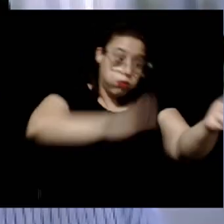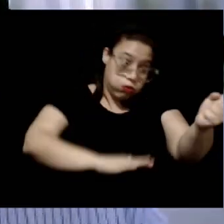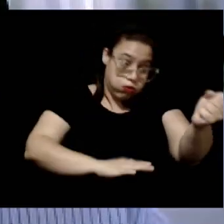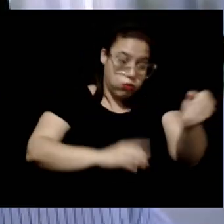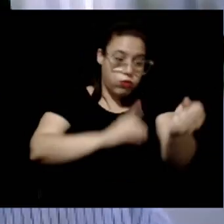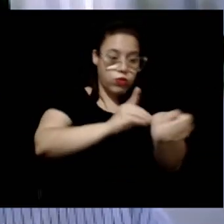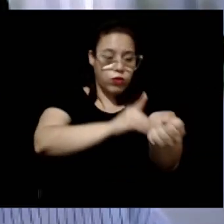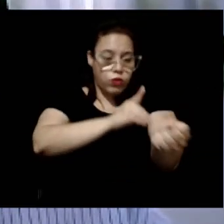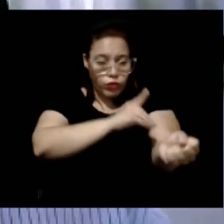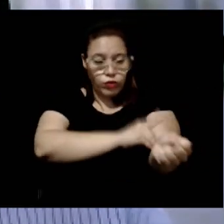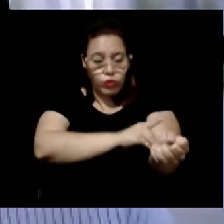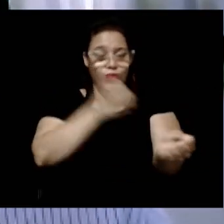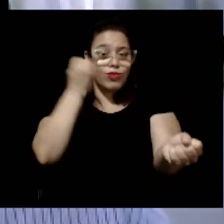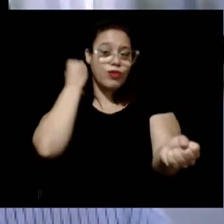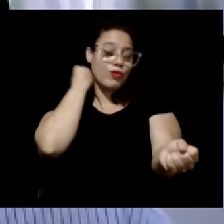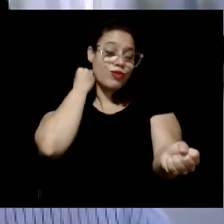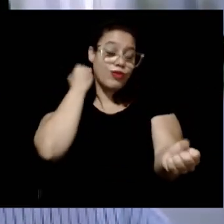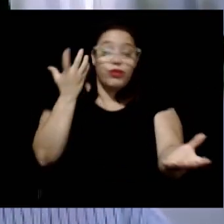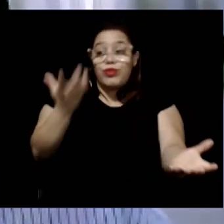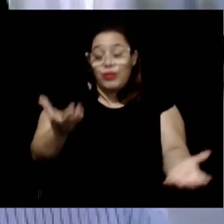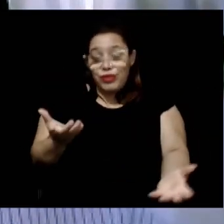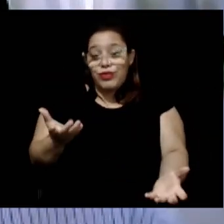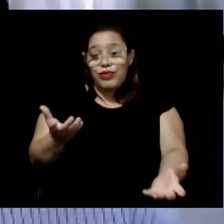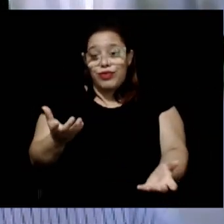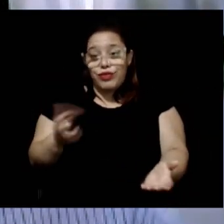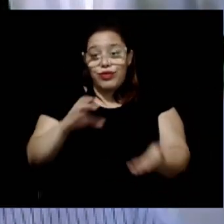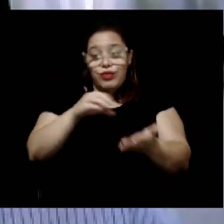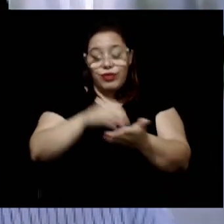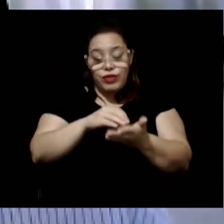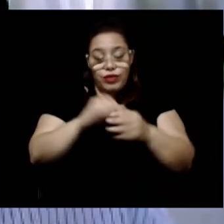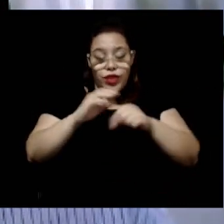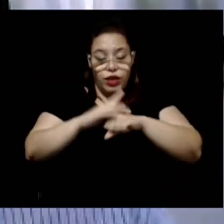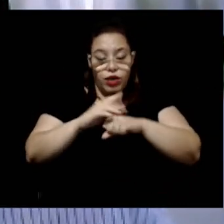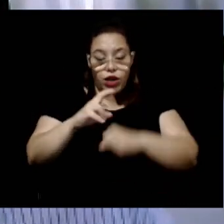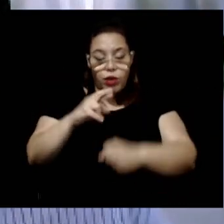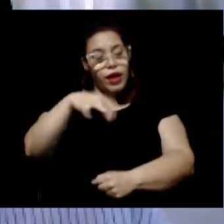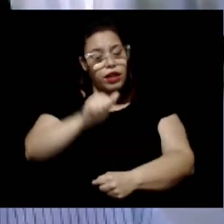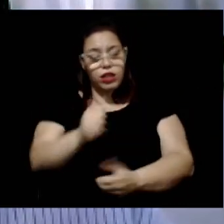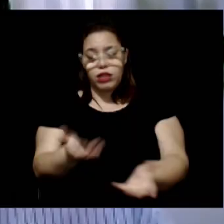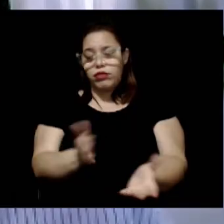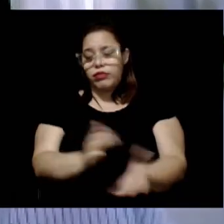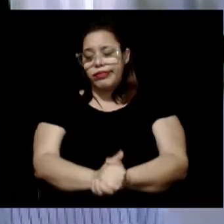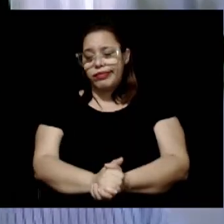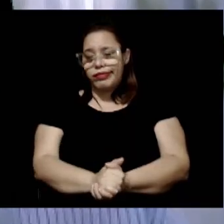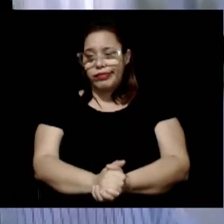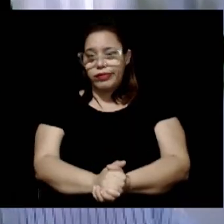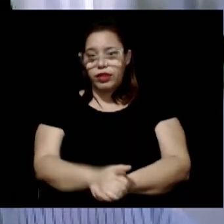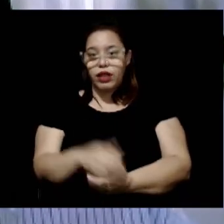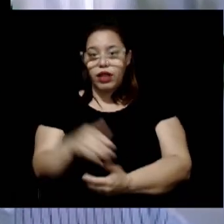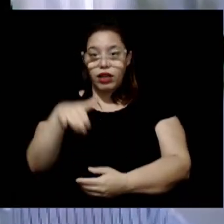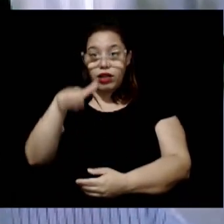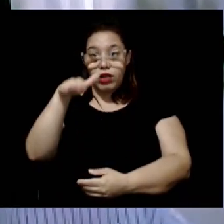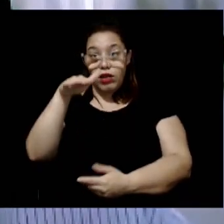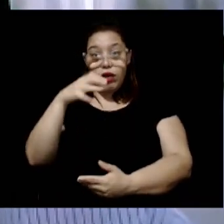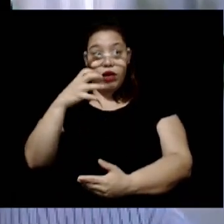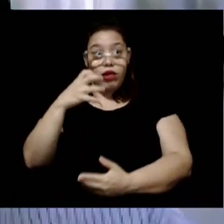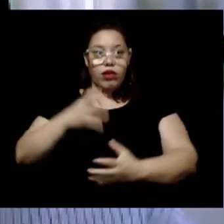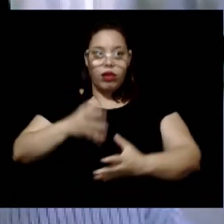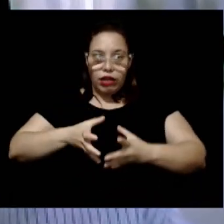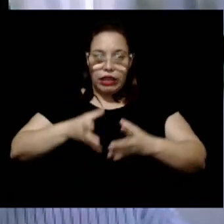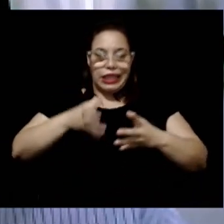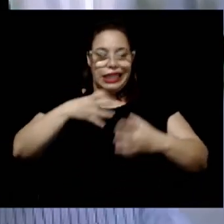é central nas doenças reumáticas. Algumas com mais carga emocional,